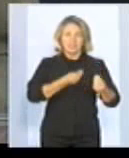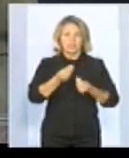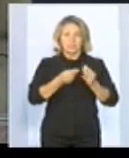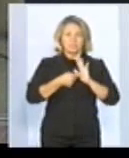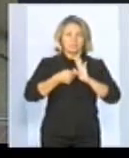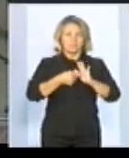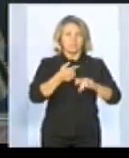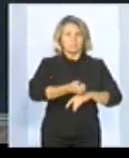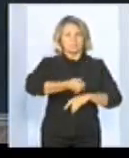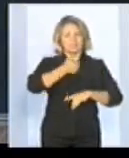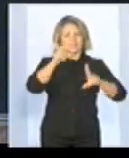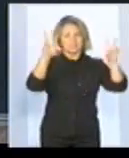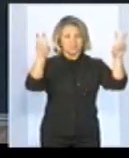questão.